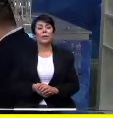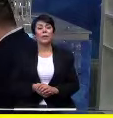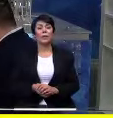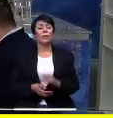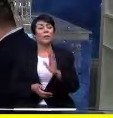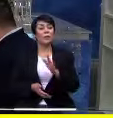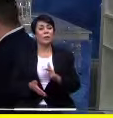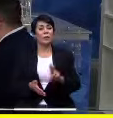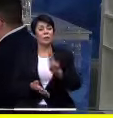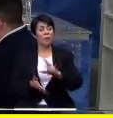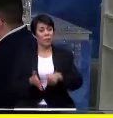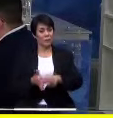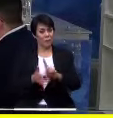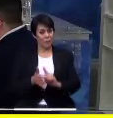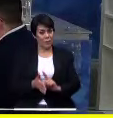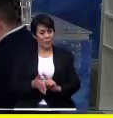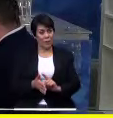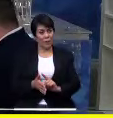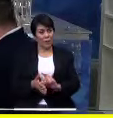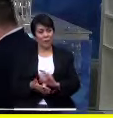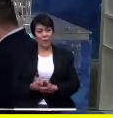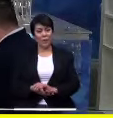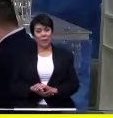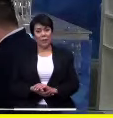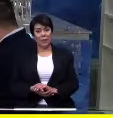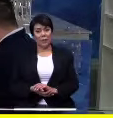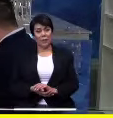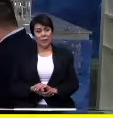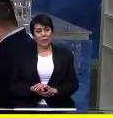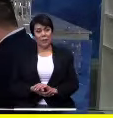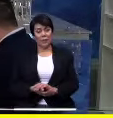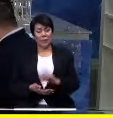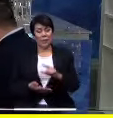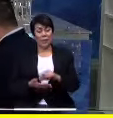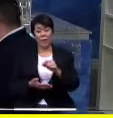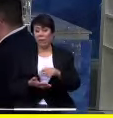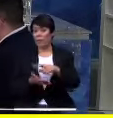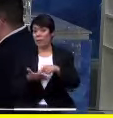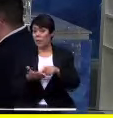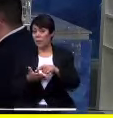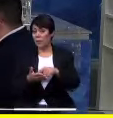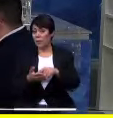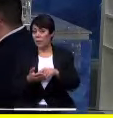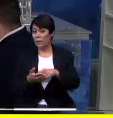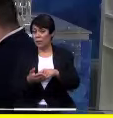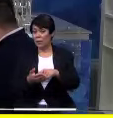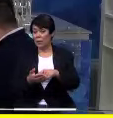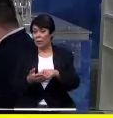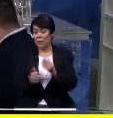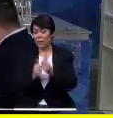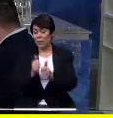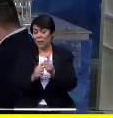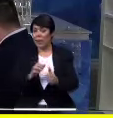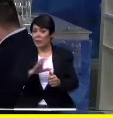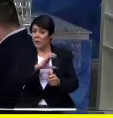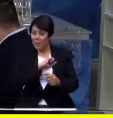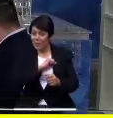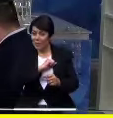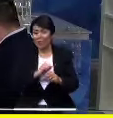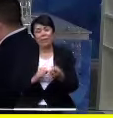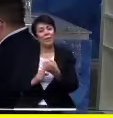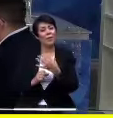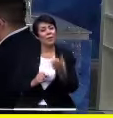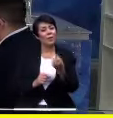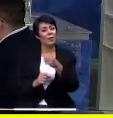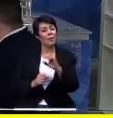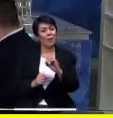utilizado para o sorteio da Time Mania. Para o sorteio do time do coração, também são utilizadas 80 bolas